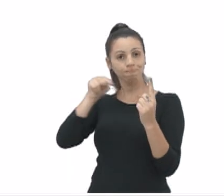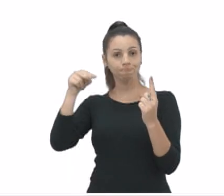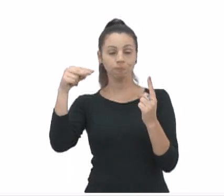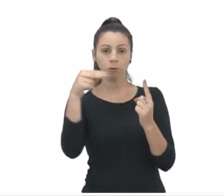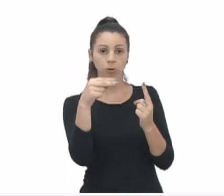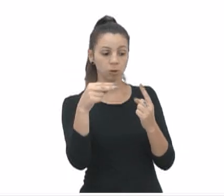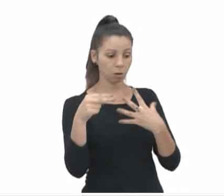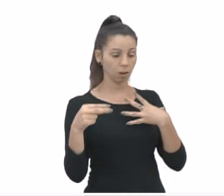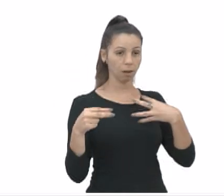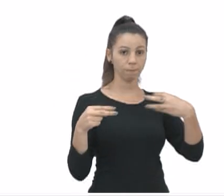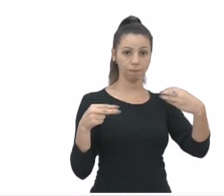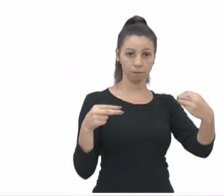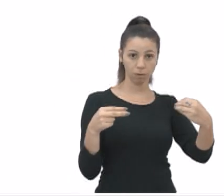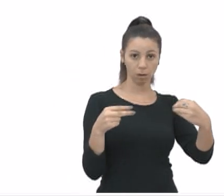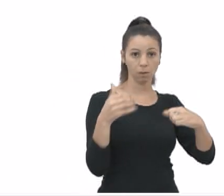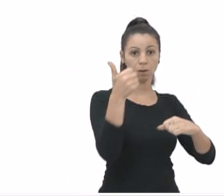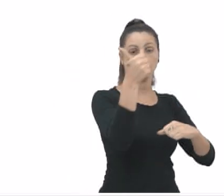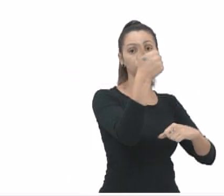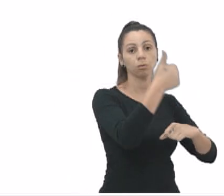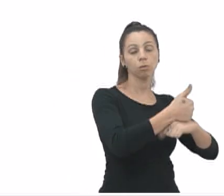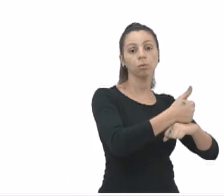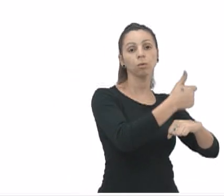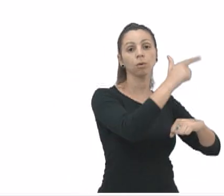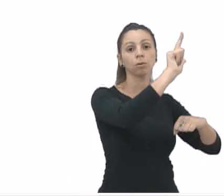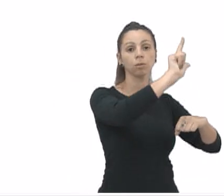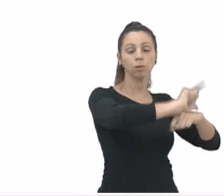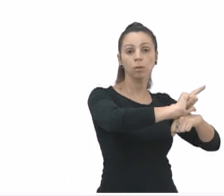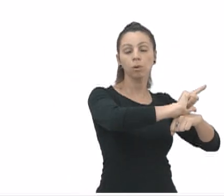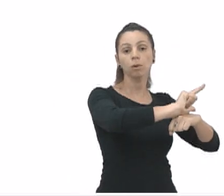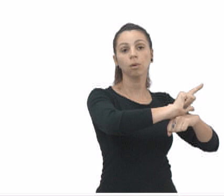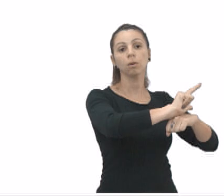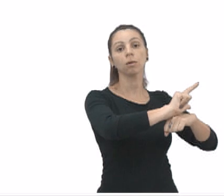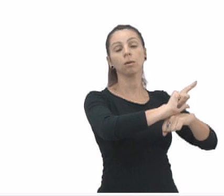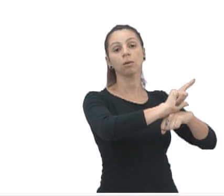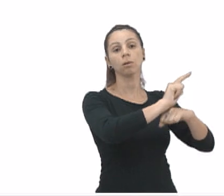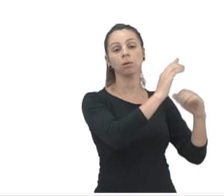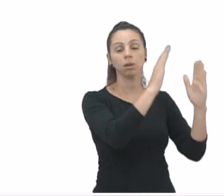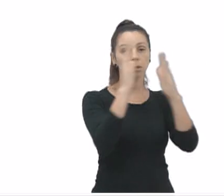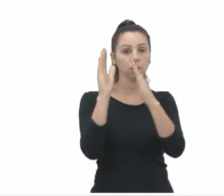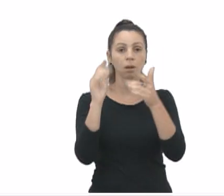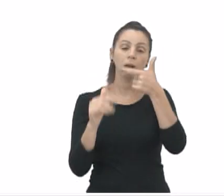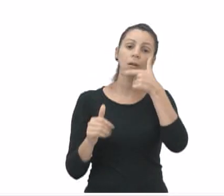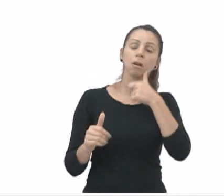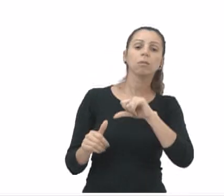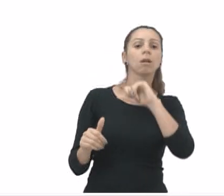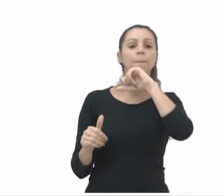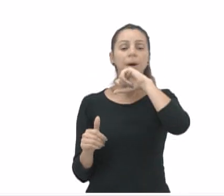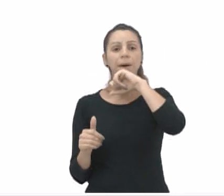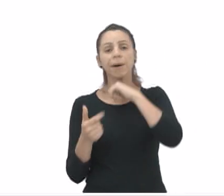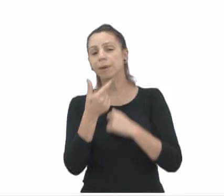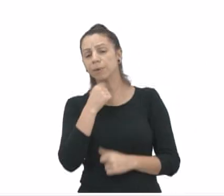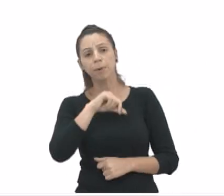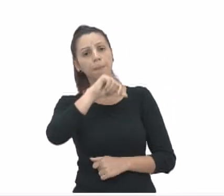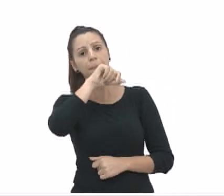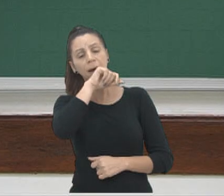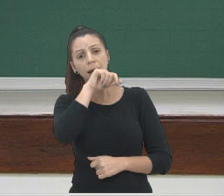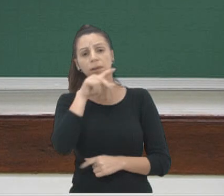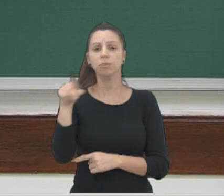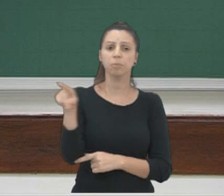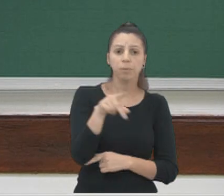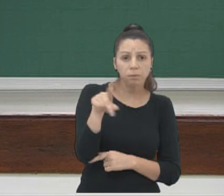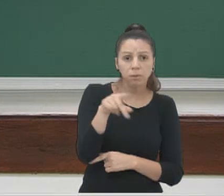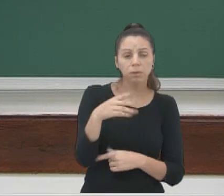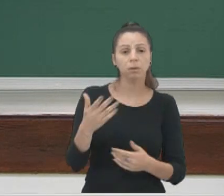do dono da livraria, do pai de um dos personagens, da mãe ou de uma amiga delas ou de um professor delas,